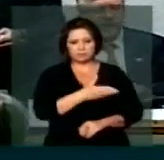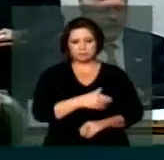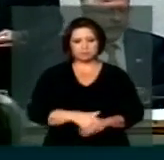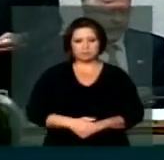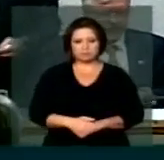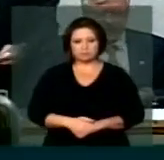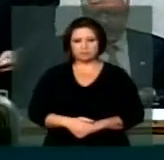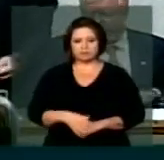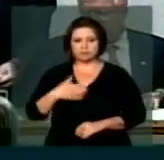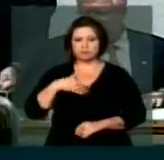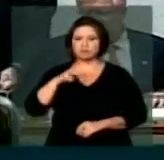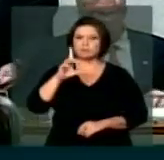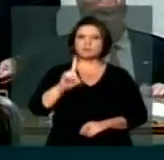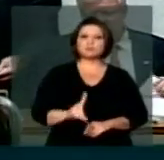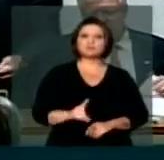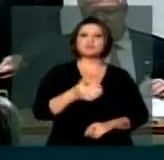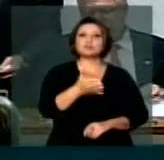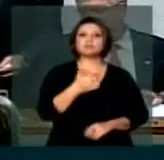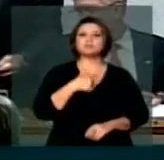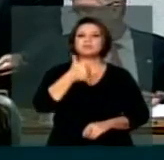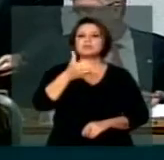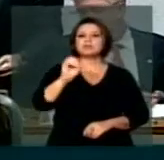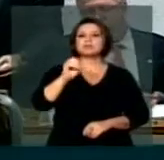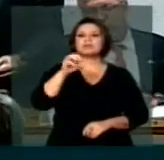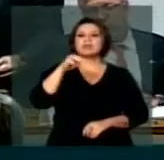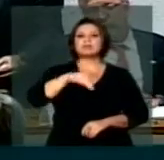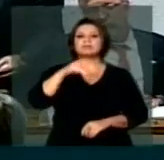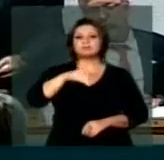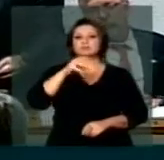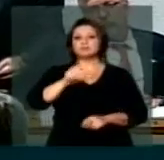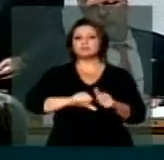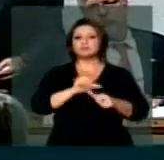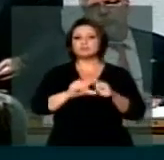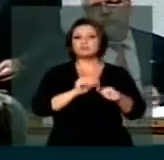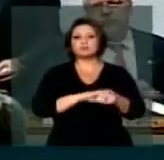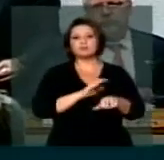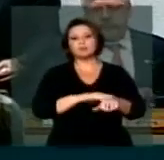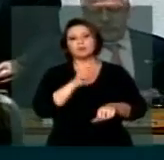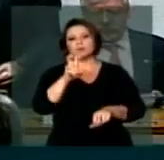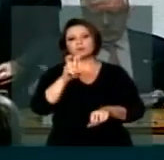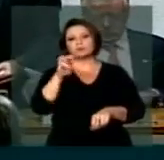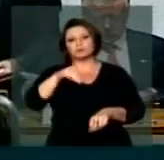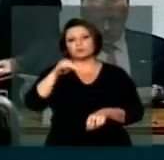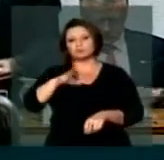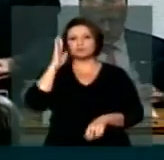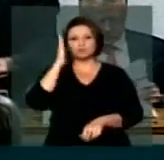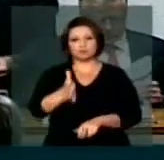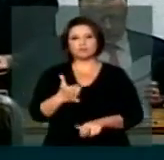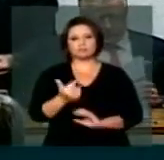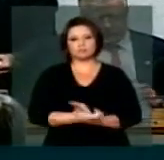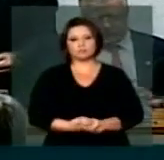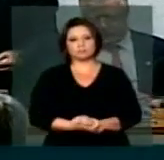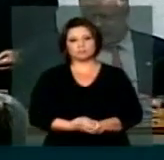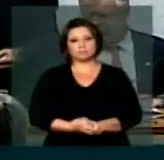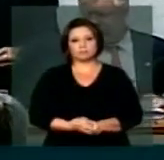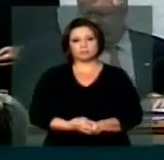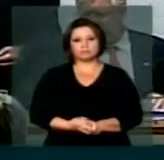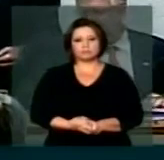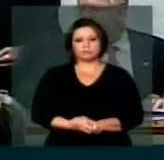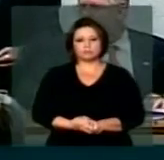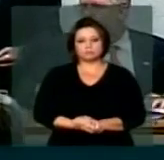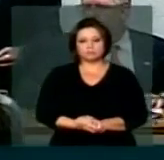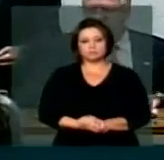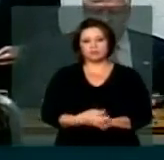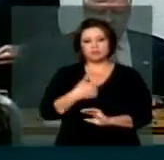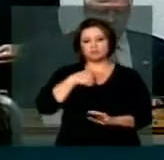possui o direito de indagar durante 10 minutos alternadamente ou 5 minutos direto. Vossa Excelência... Vou fazer